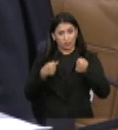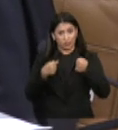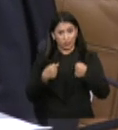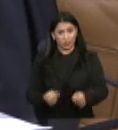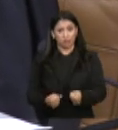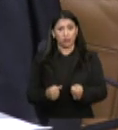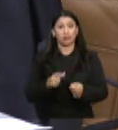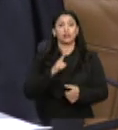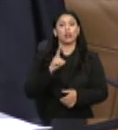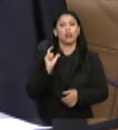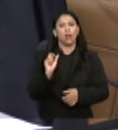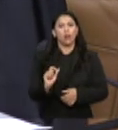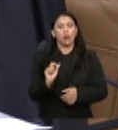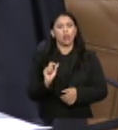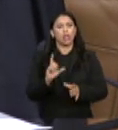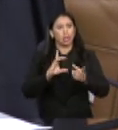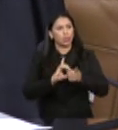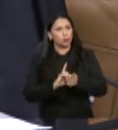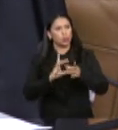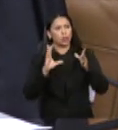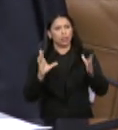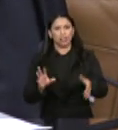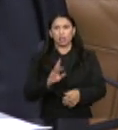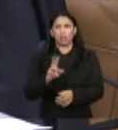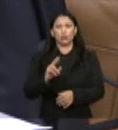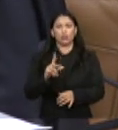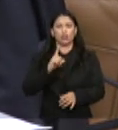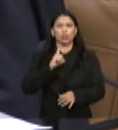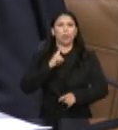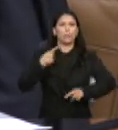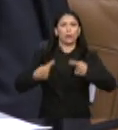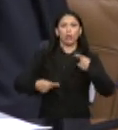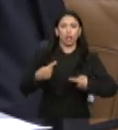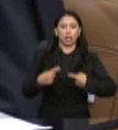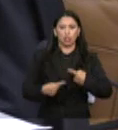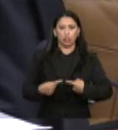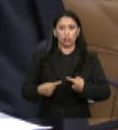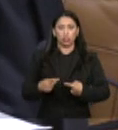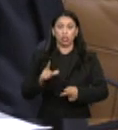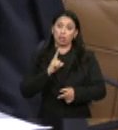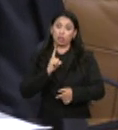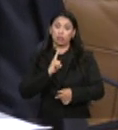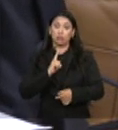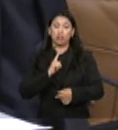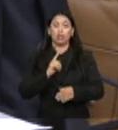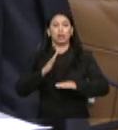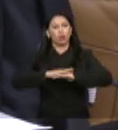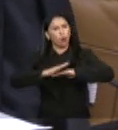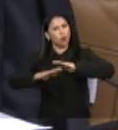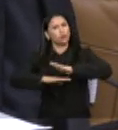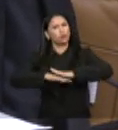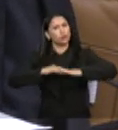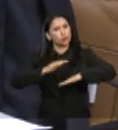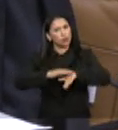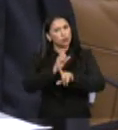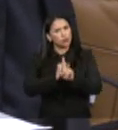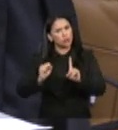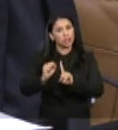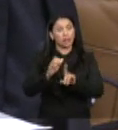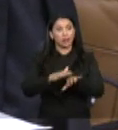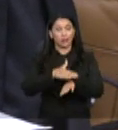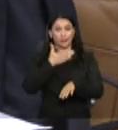intransigentemente que a democracia não é apenas um regime político e se modo de construção da sociedade